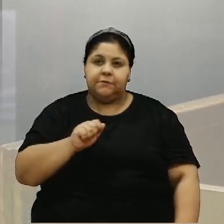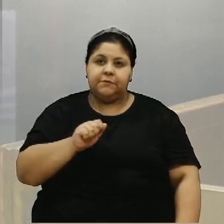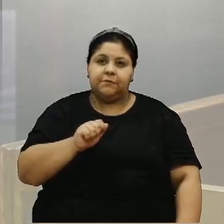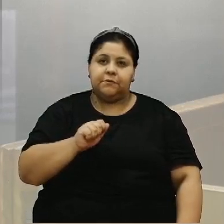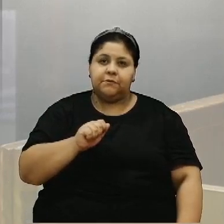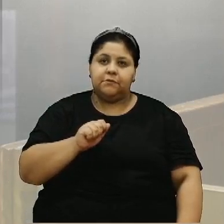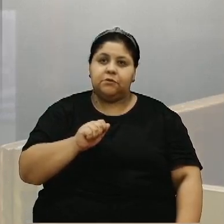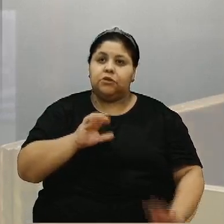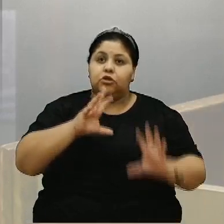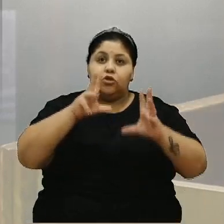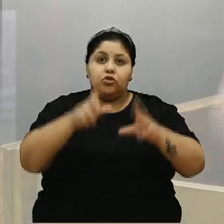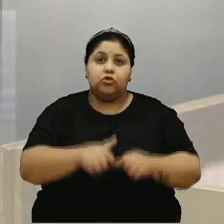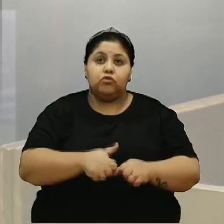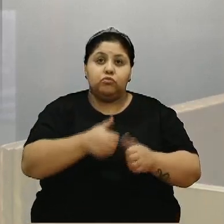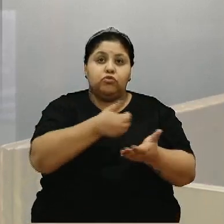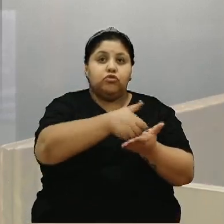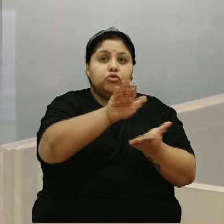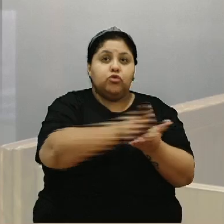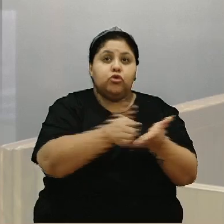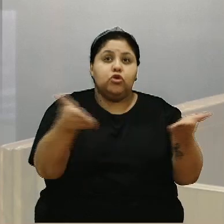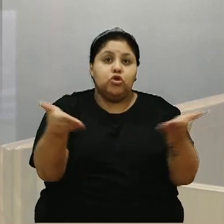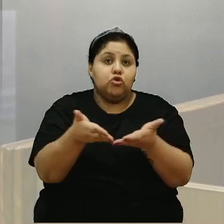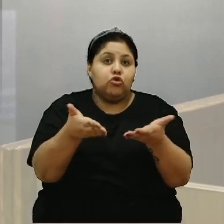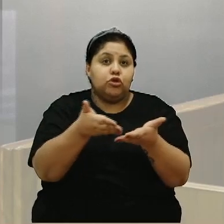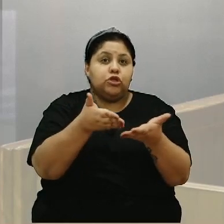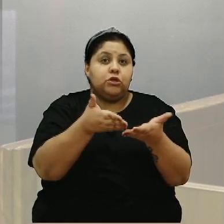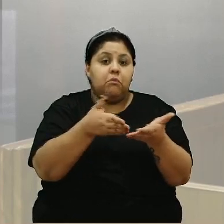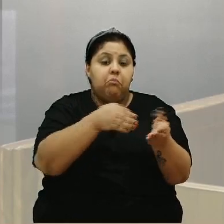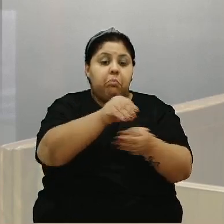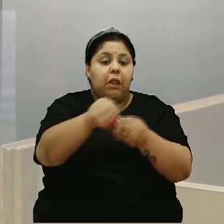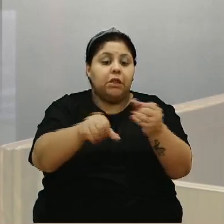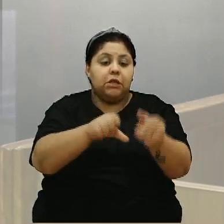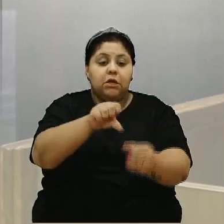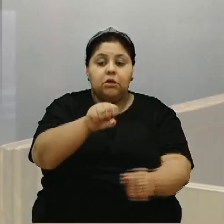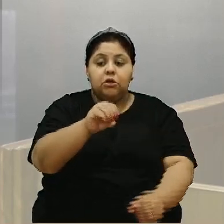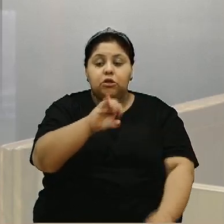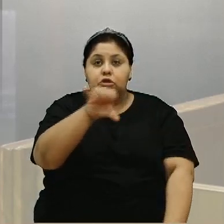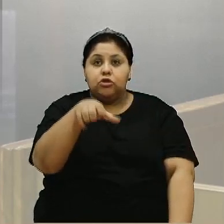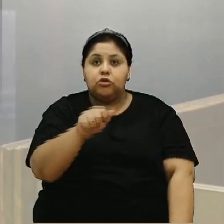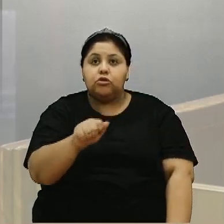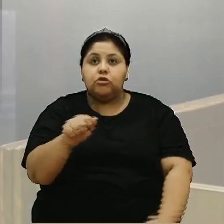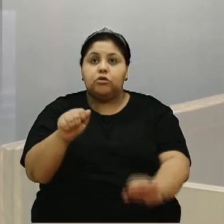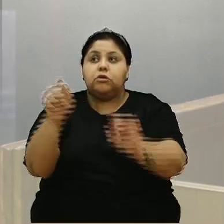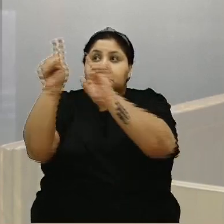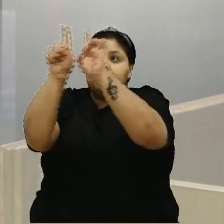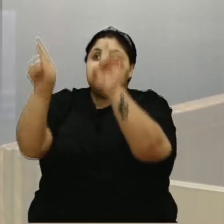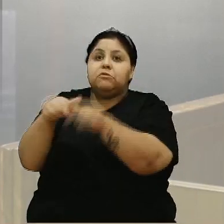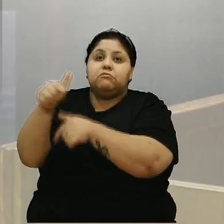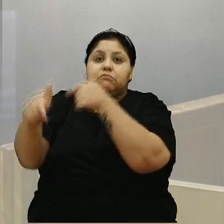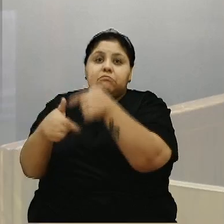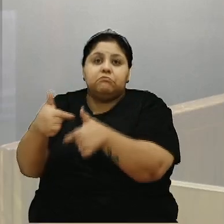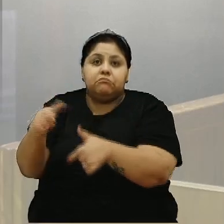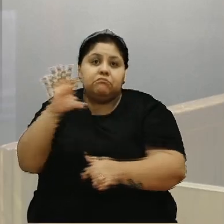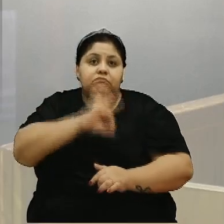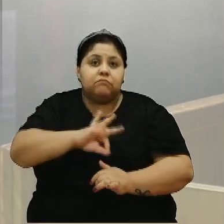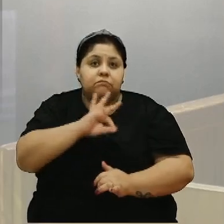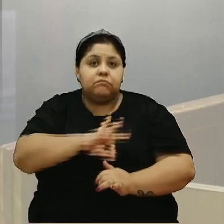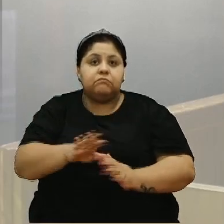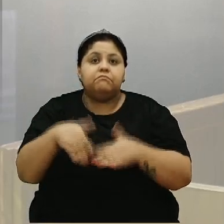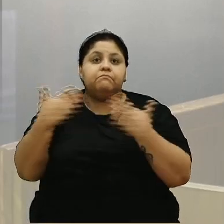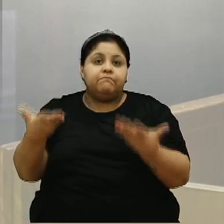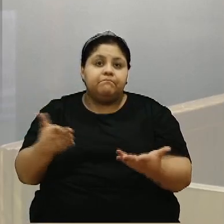Botou todo mundo para a rua e hoje planta tudo soja. E aquele povo que trabalhava lá e ganhava o pão de cada dia, está